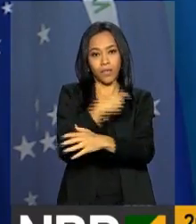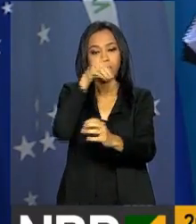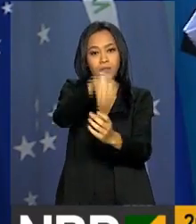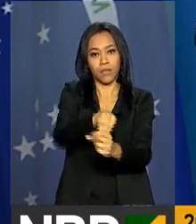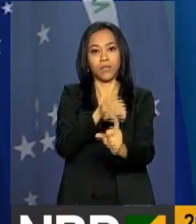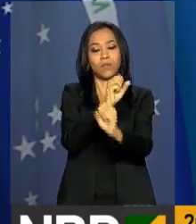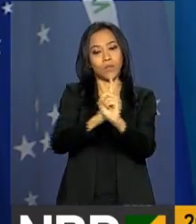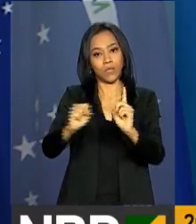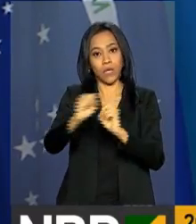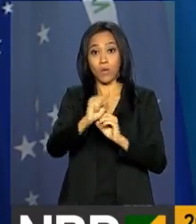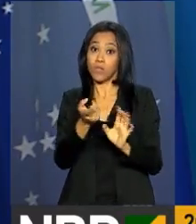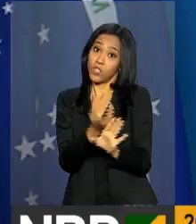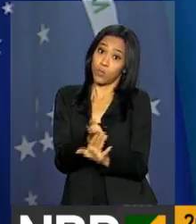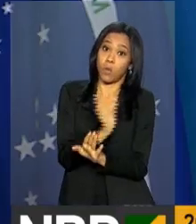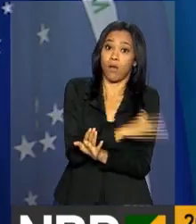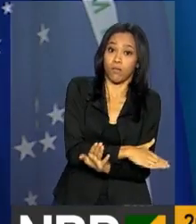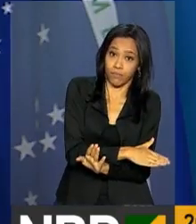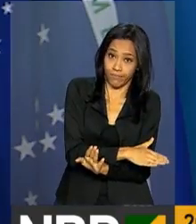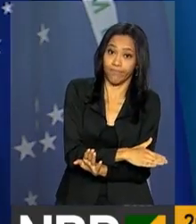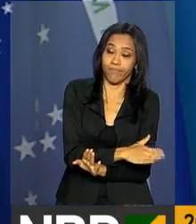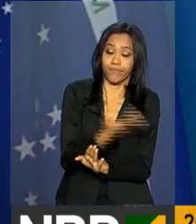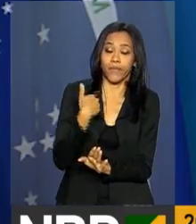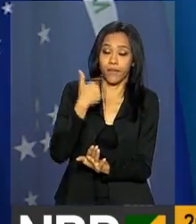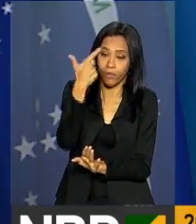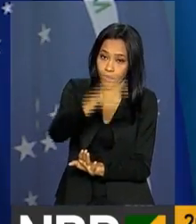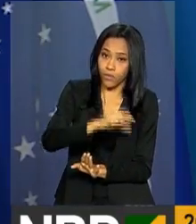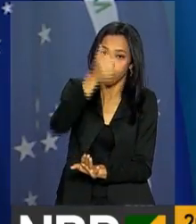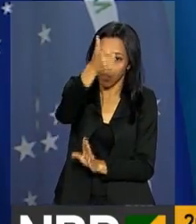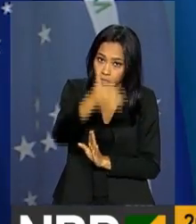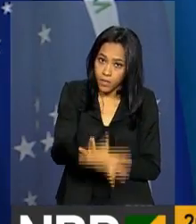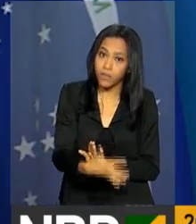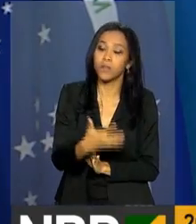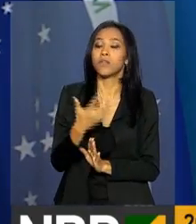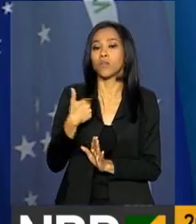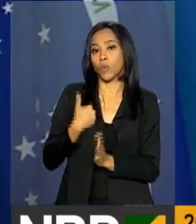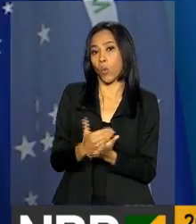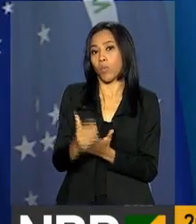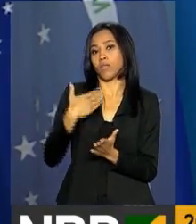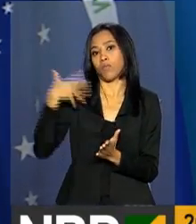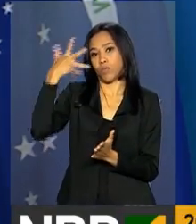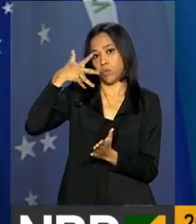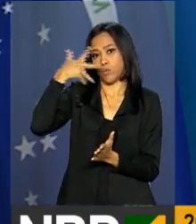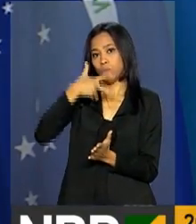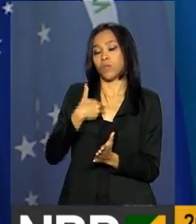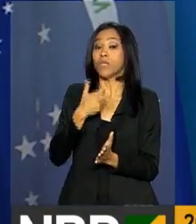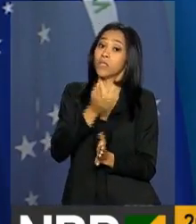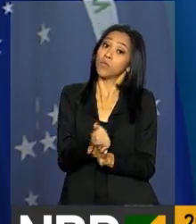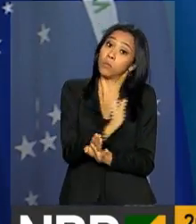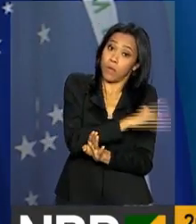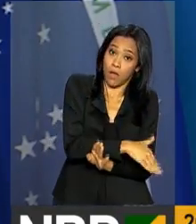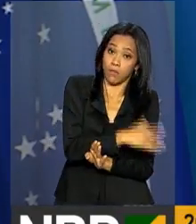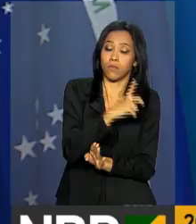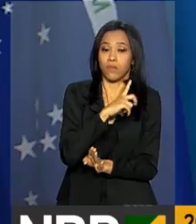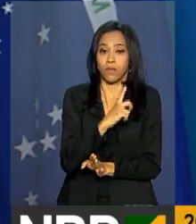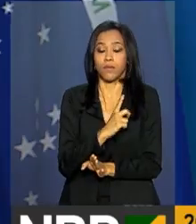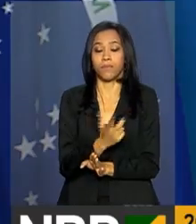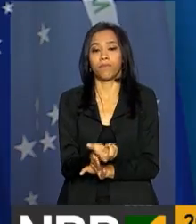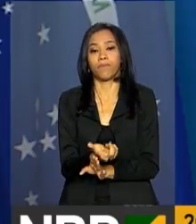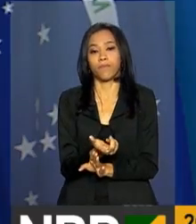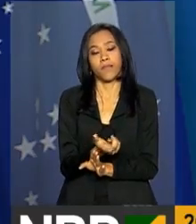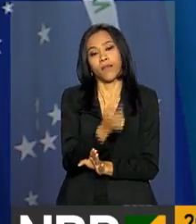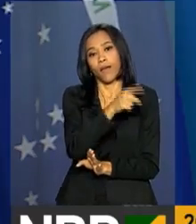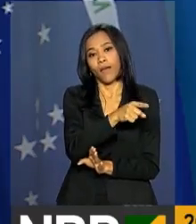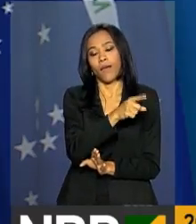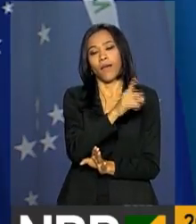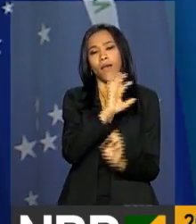como se de um lado repetindo o erro e reiterando o que disse ao início da bia fala se de um lado você tem a tese